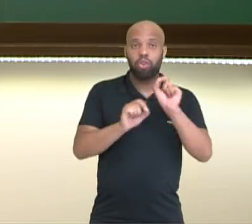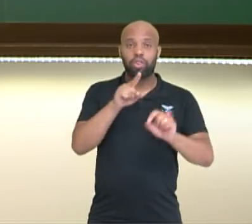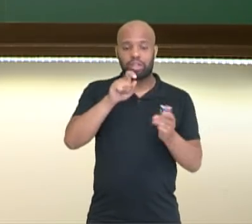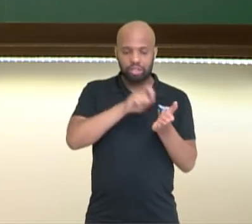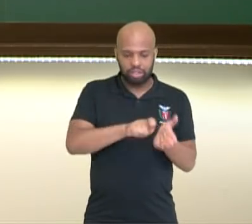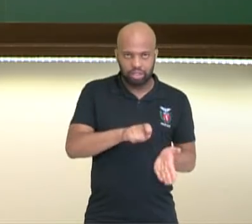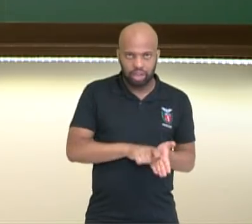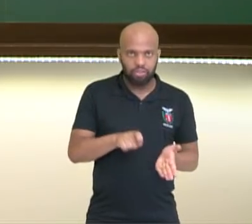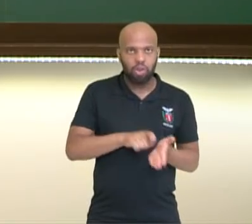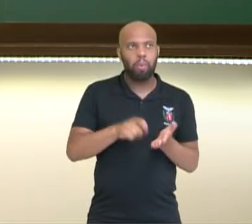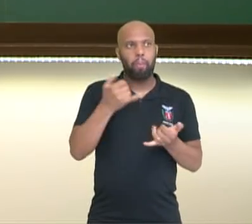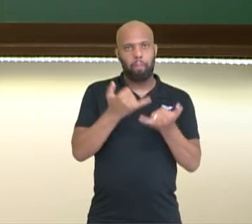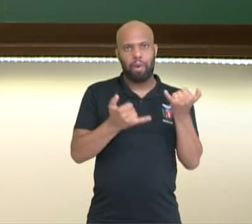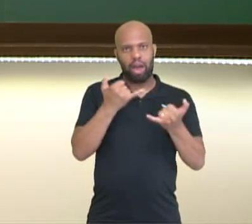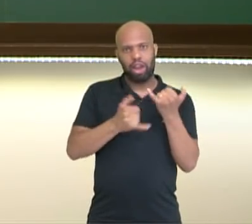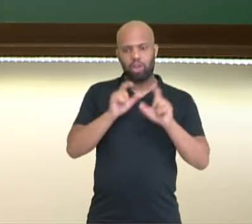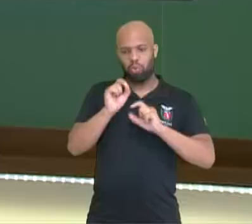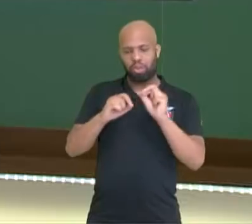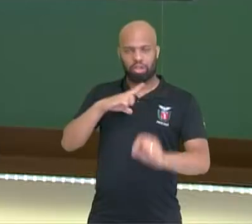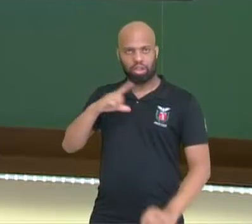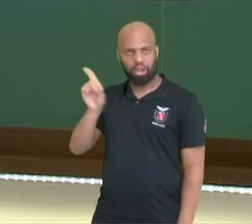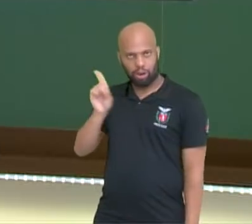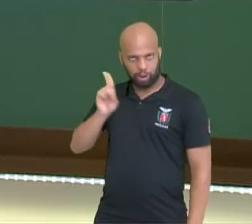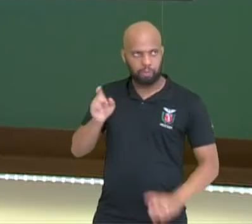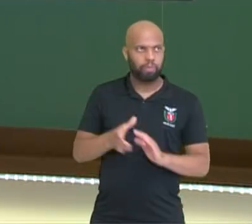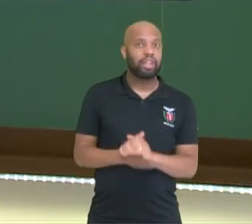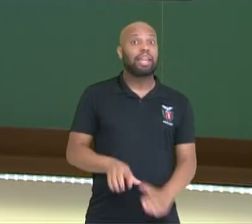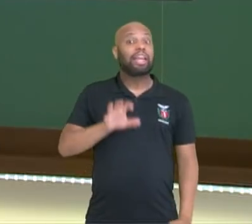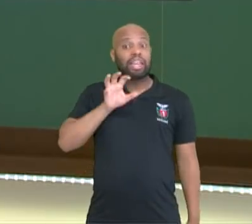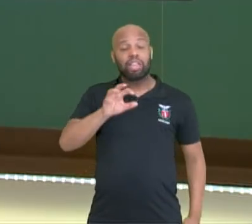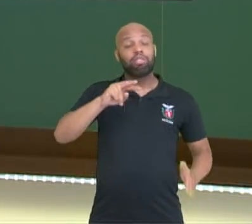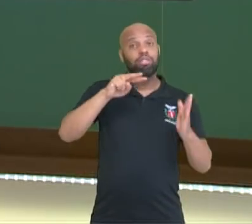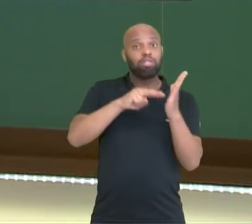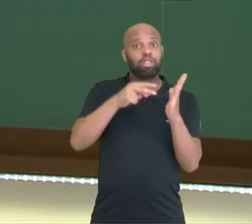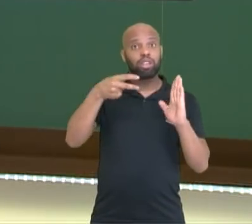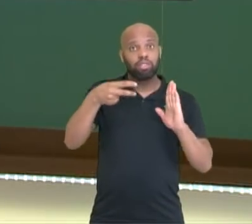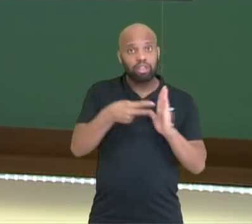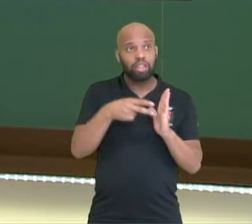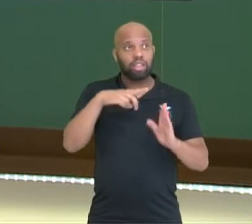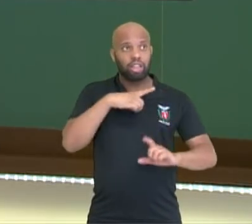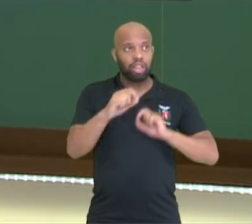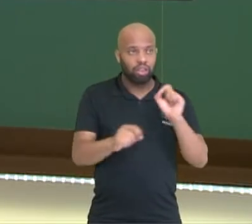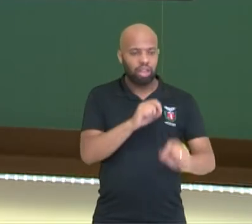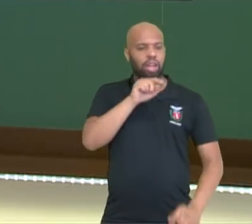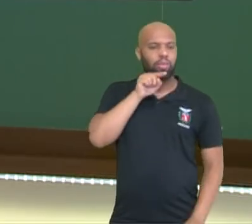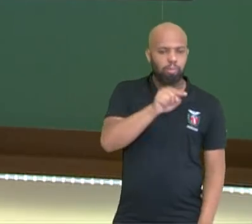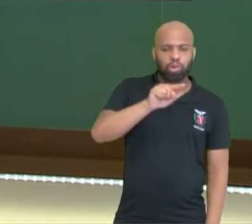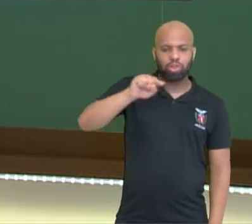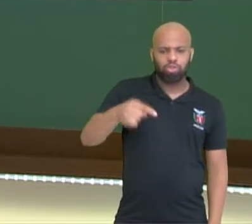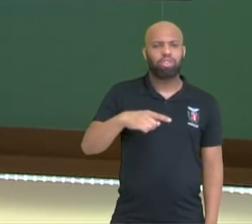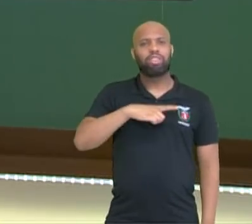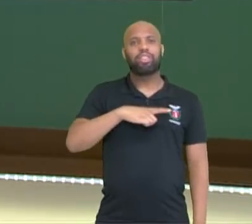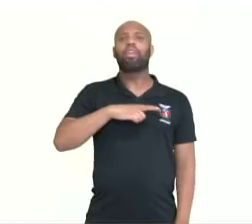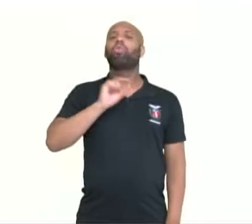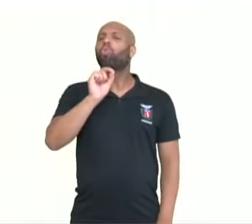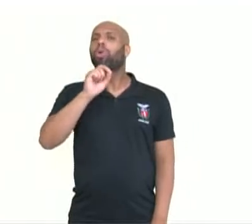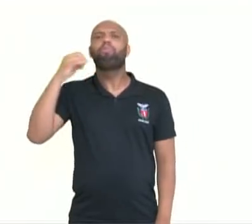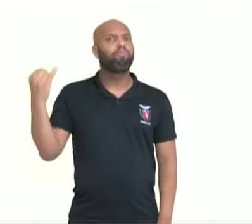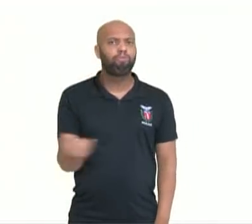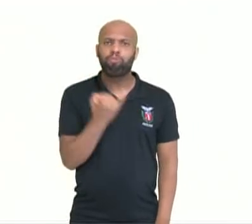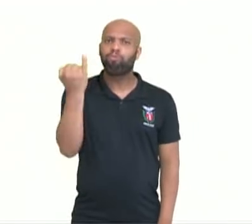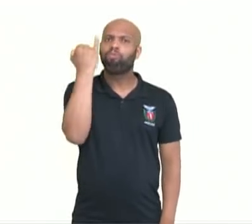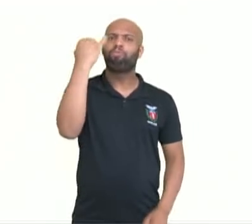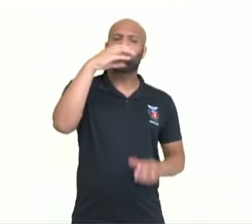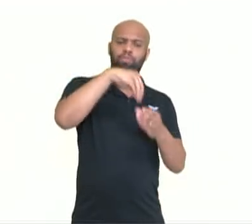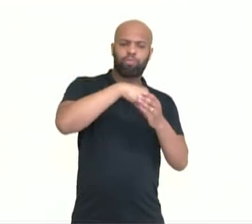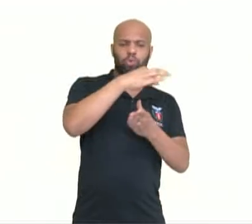escreveu é parecido com o que está escrito aqui? Isso quer dizer que os sinais de pontuação são muito importantes no